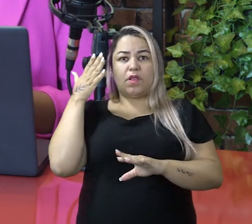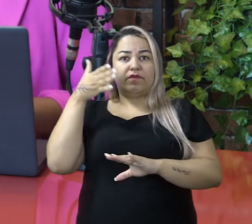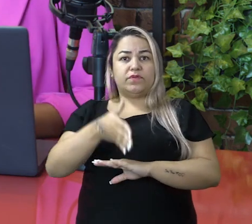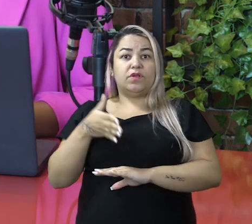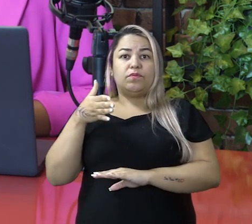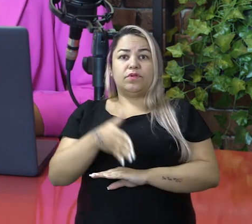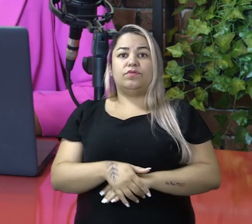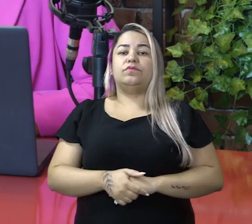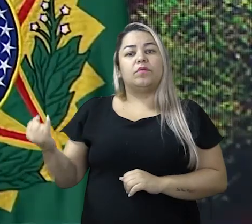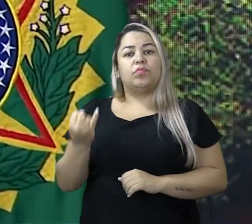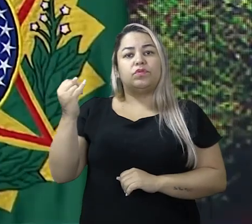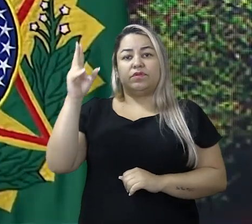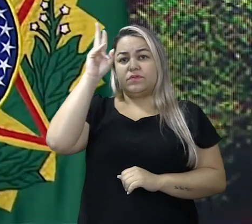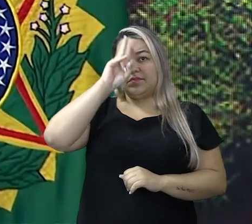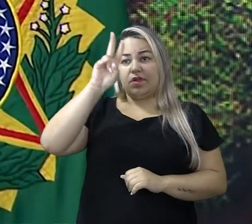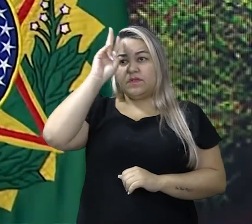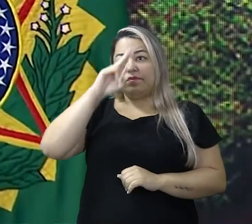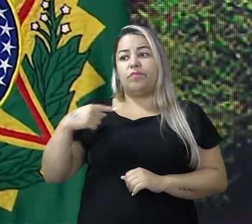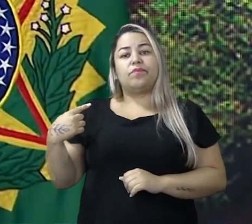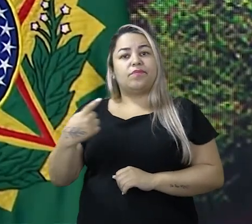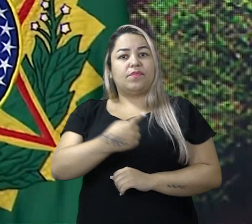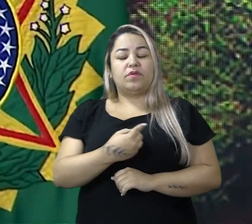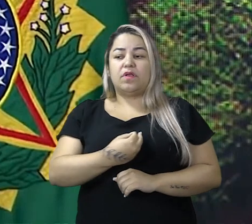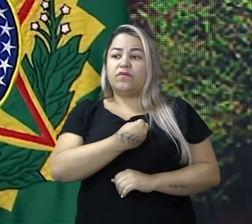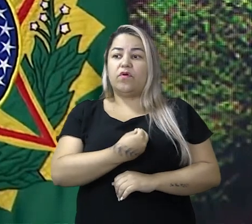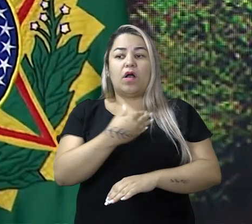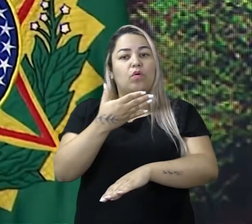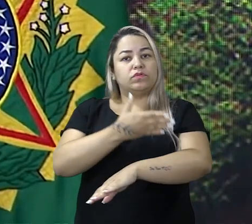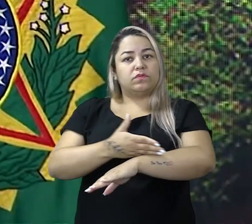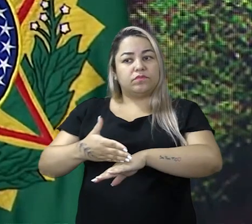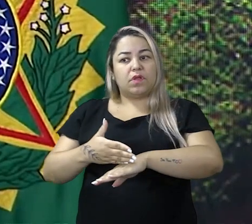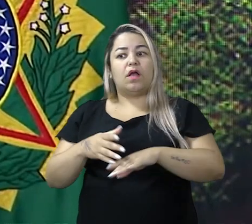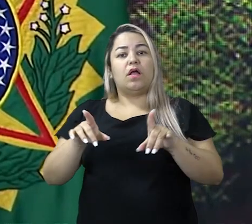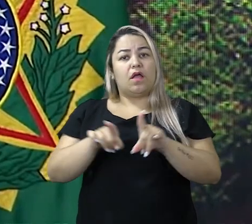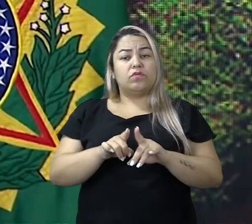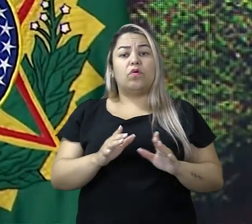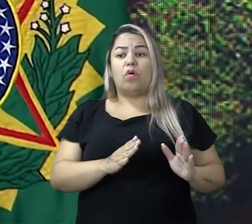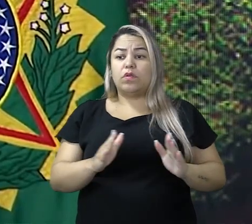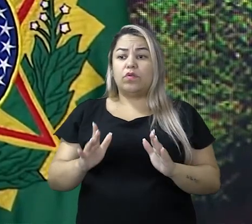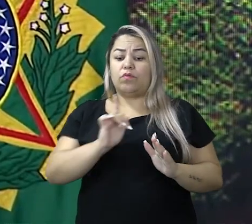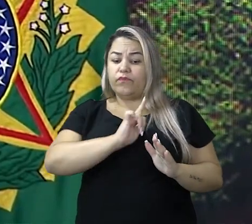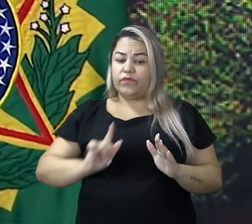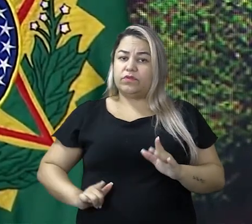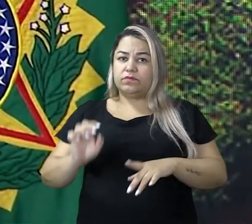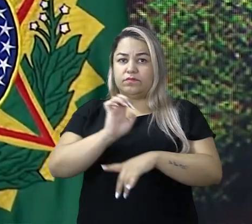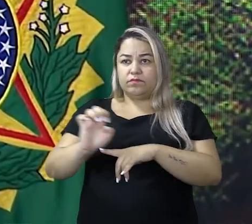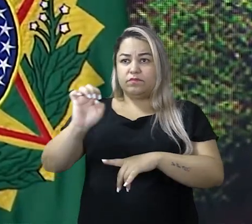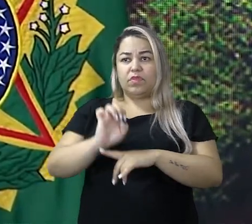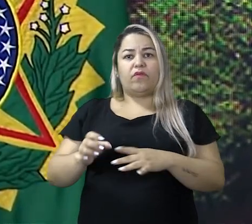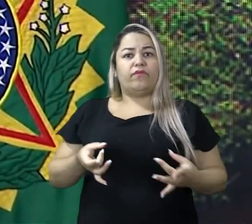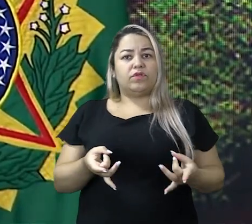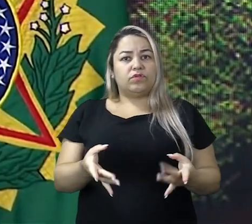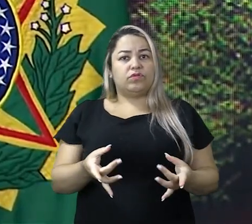mais frequentes. É importante lembrar que nós estávamos acostumados com concessões em que o